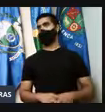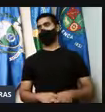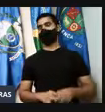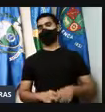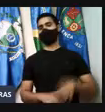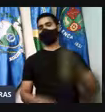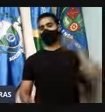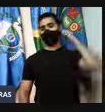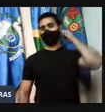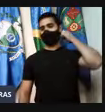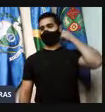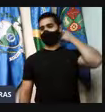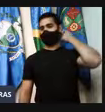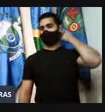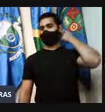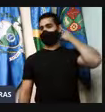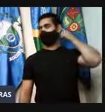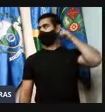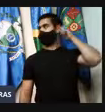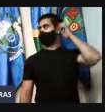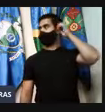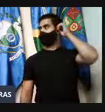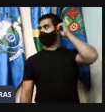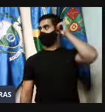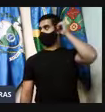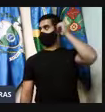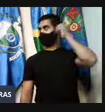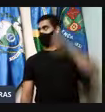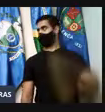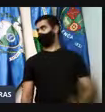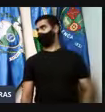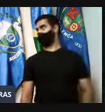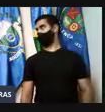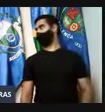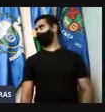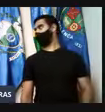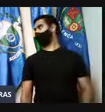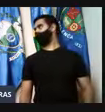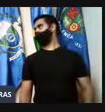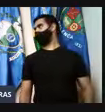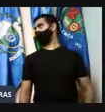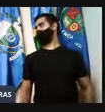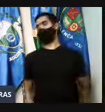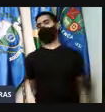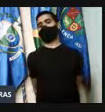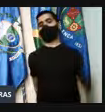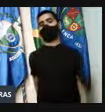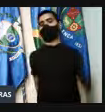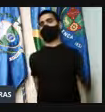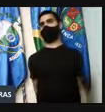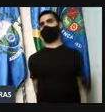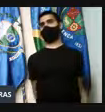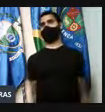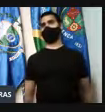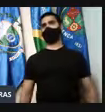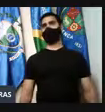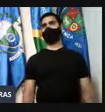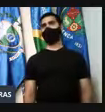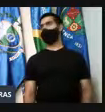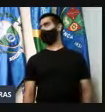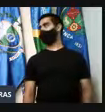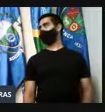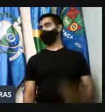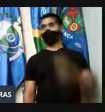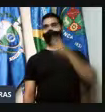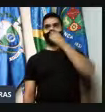né, de casa e tal, e agora o reflexo está aí. Então, ou seja, tem que tomar medidas agora, né, para poder fazer tudo a toque de caixa.